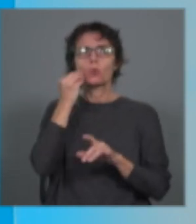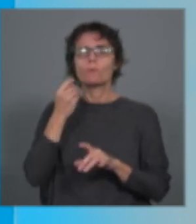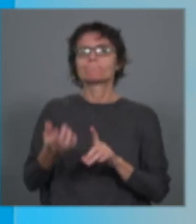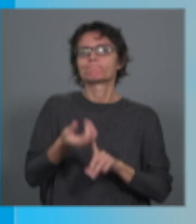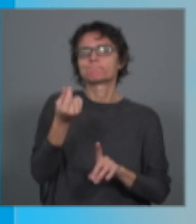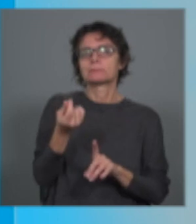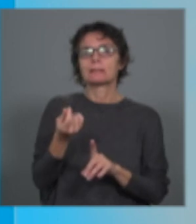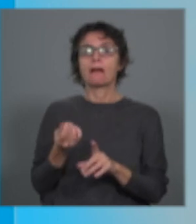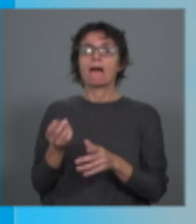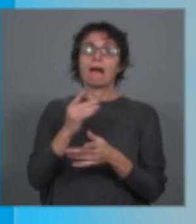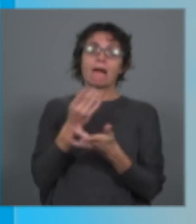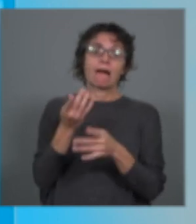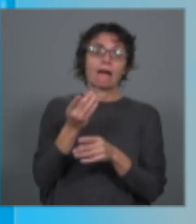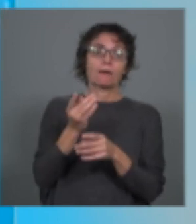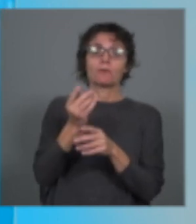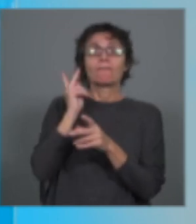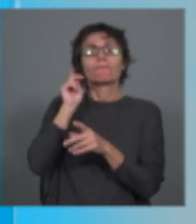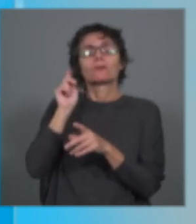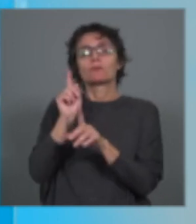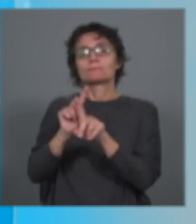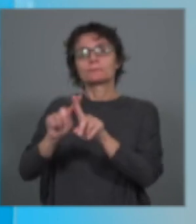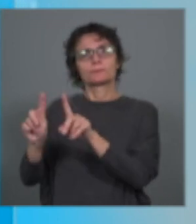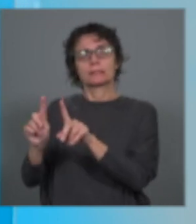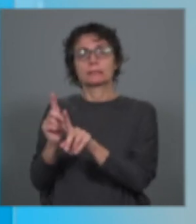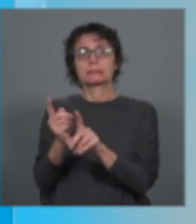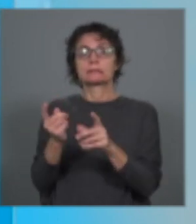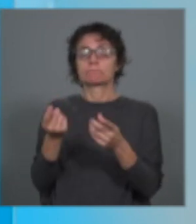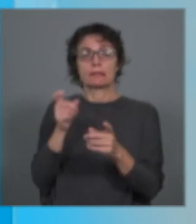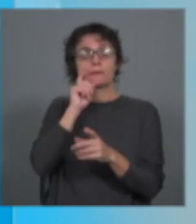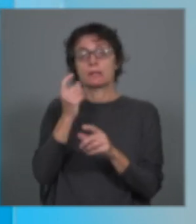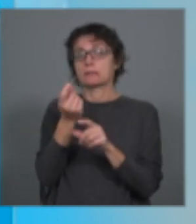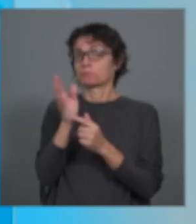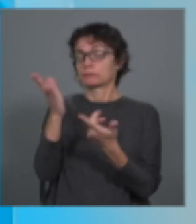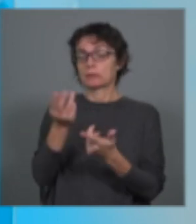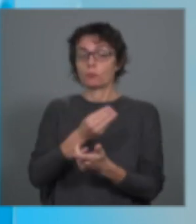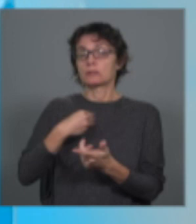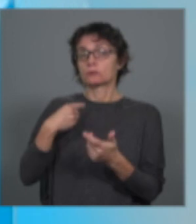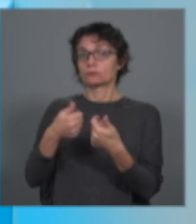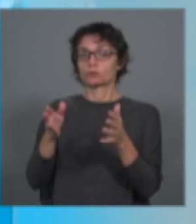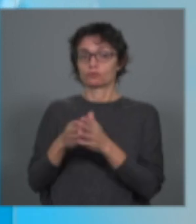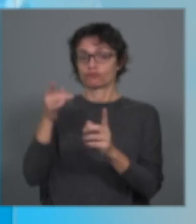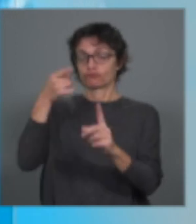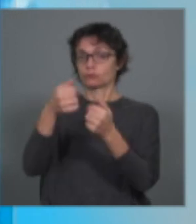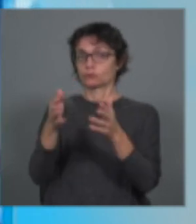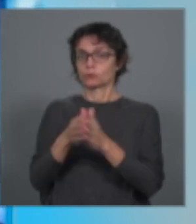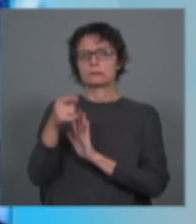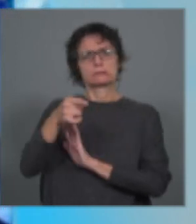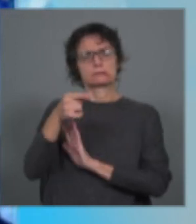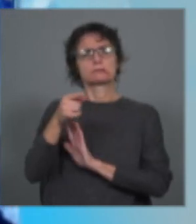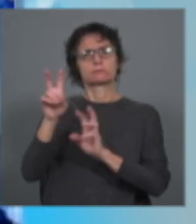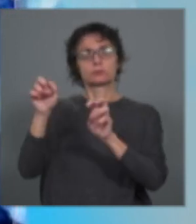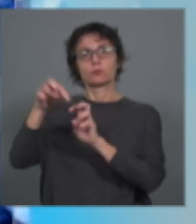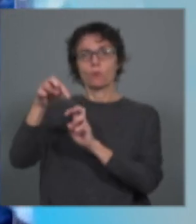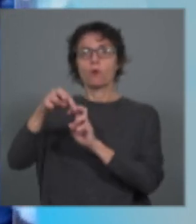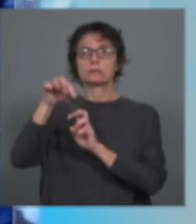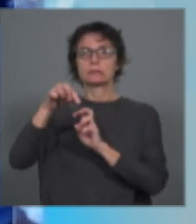defesa da saúde de todos e a ajuda a quem precisa. E esse é o ponto de partida para a conversa com Américo Pereira, professor da Faculdade de